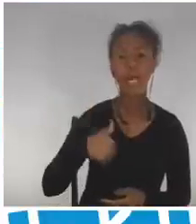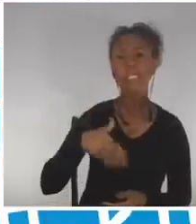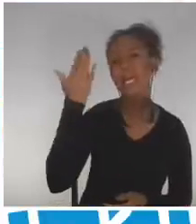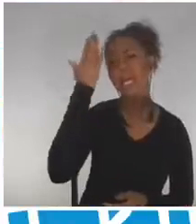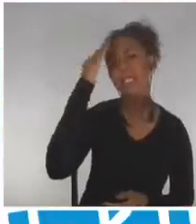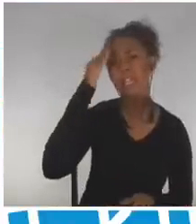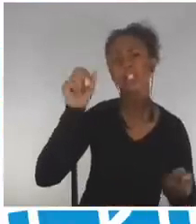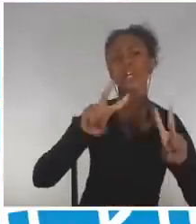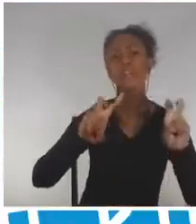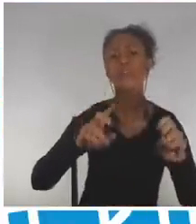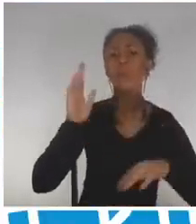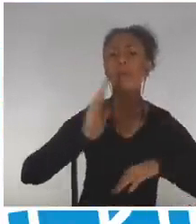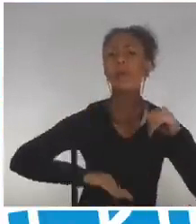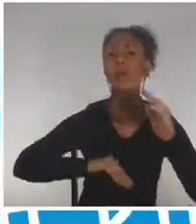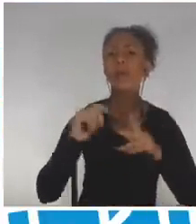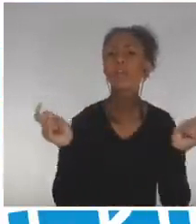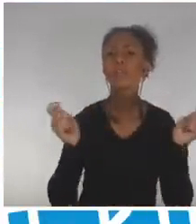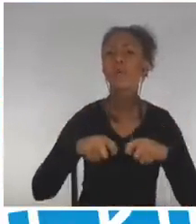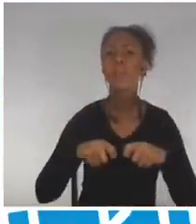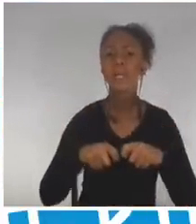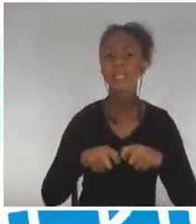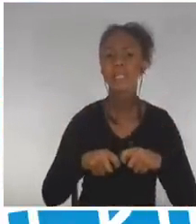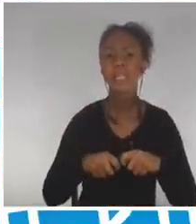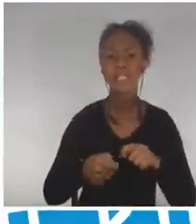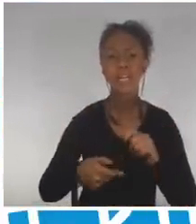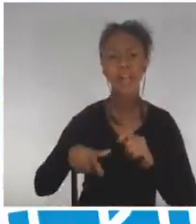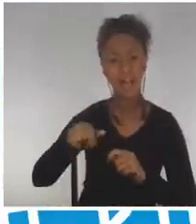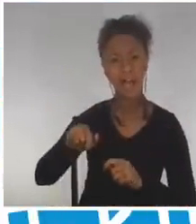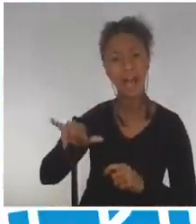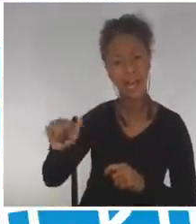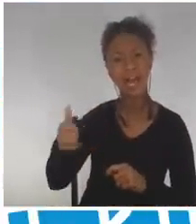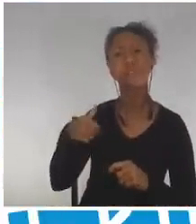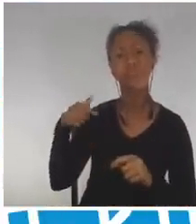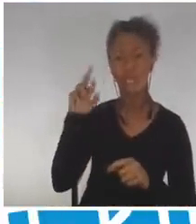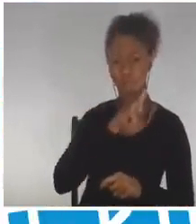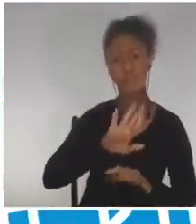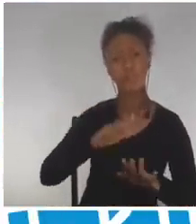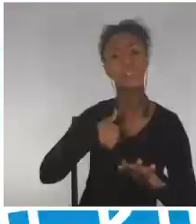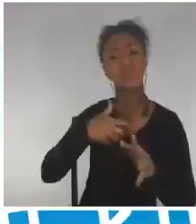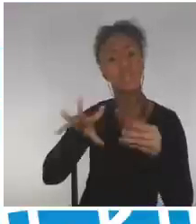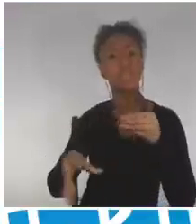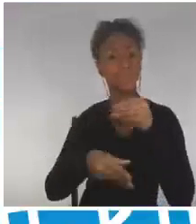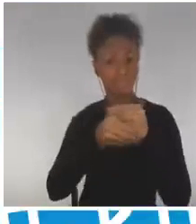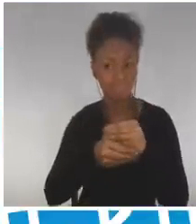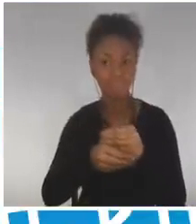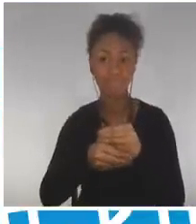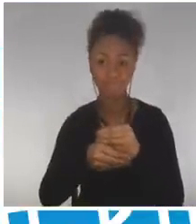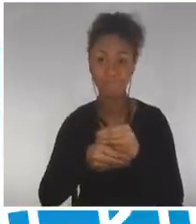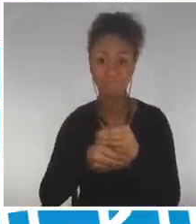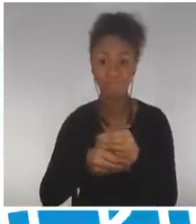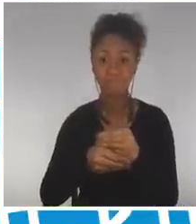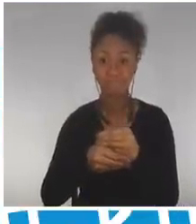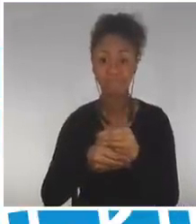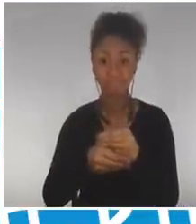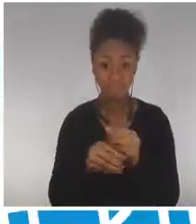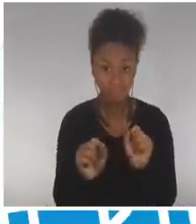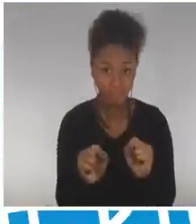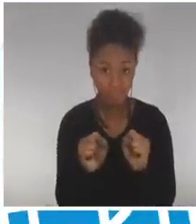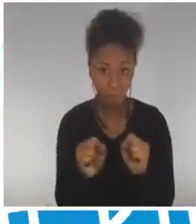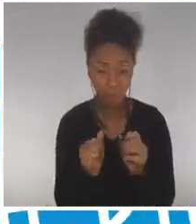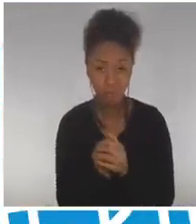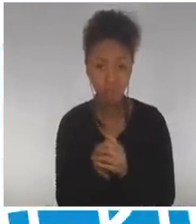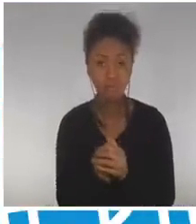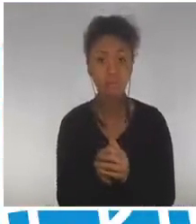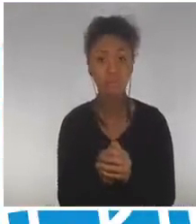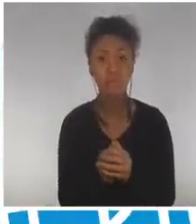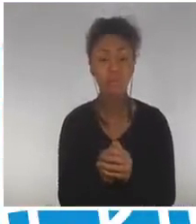competências. A pergunta já foi feita para o Alessio, mas eu queria complementar com a sua permissão, Alessio, porque acho que é uma